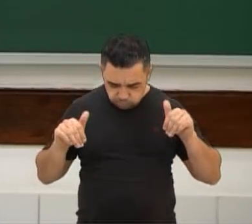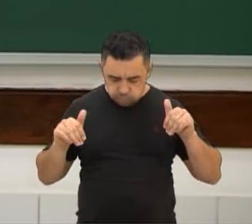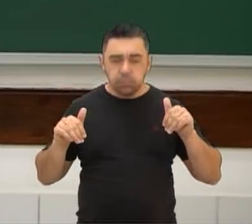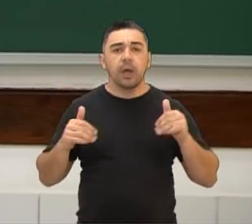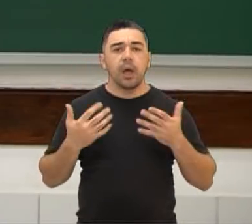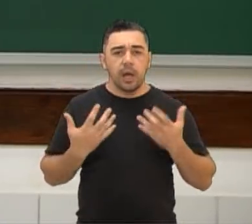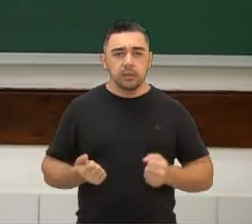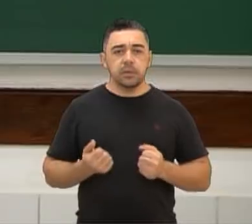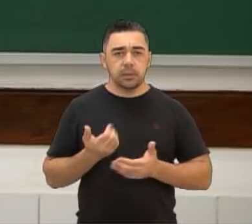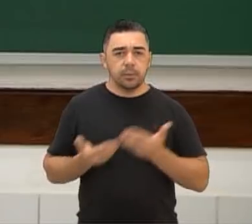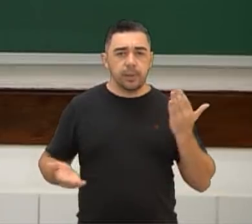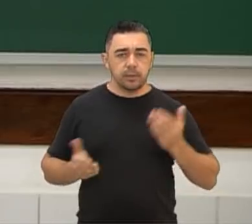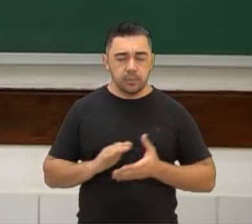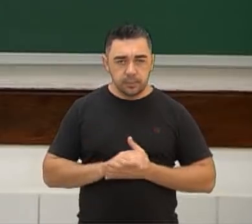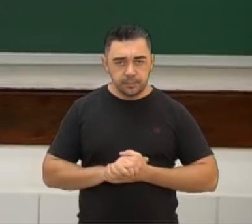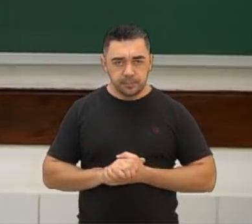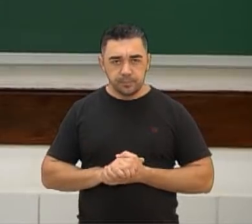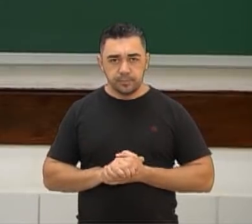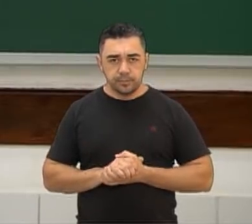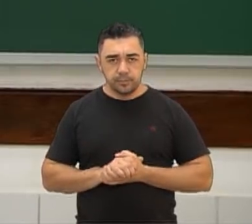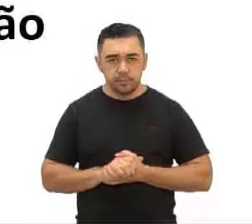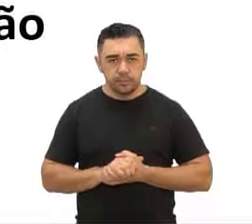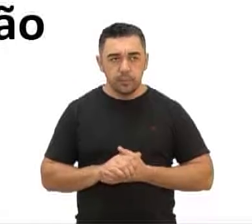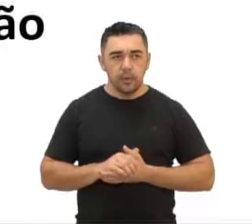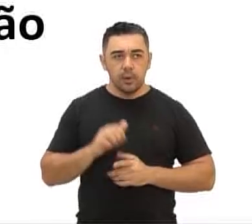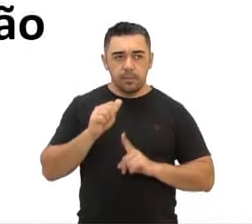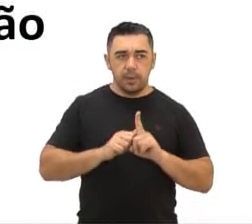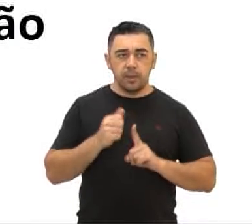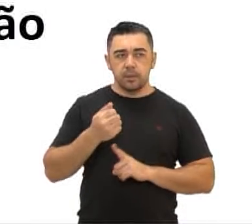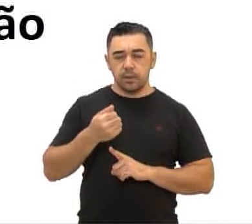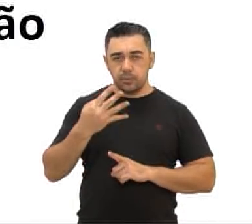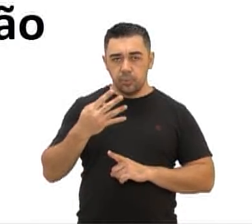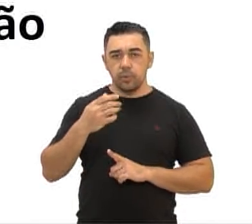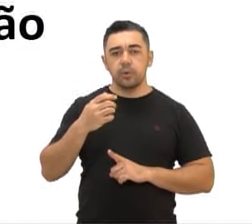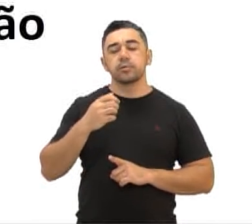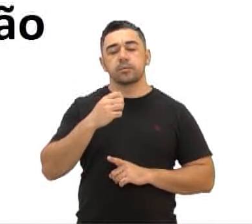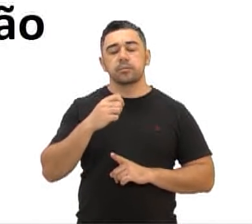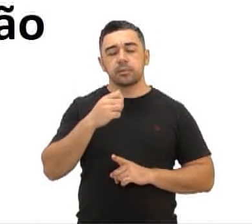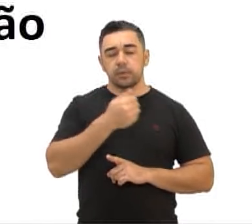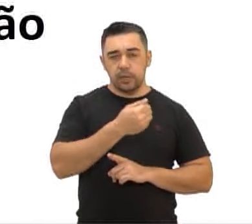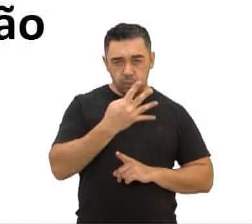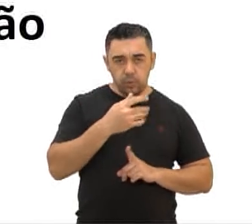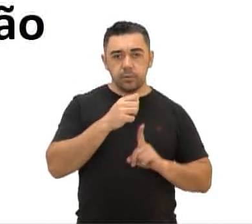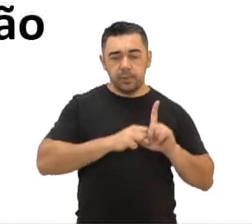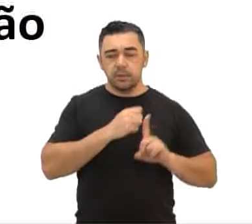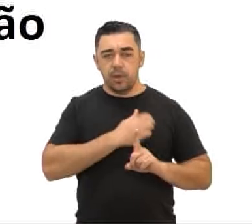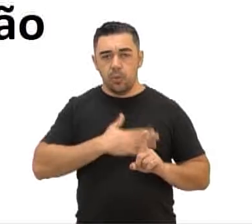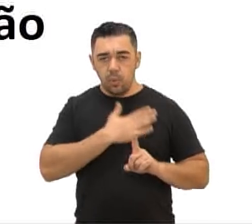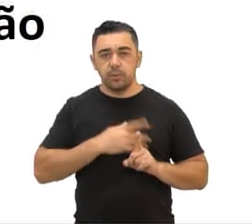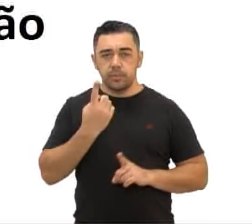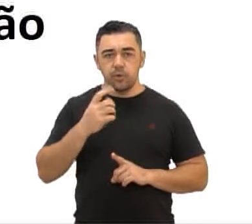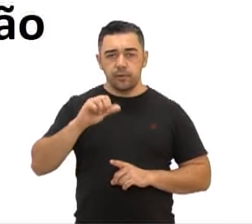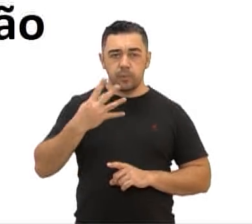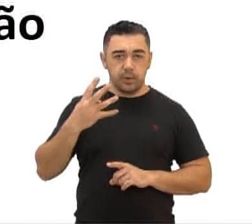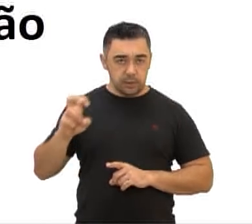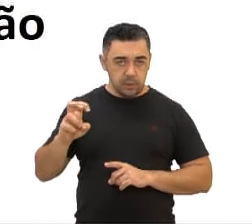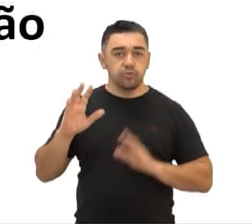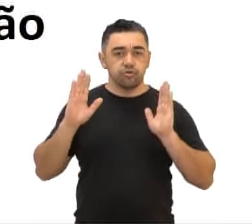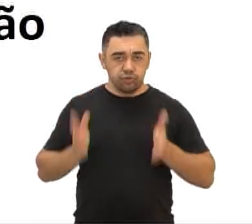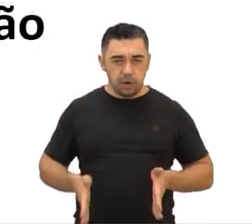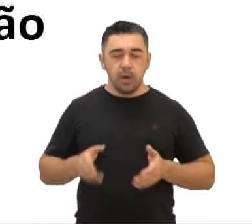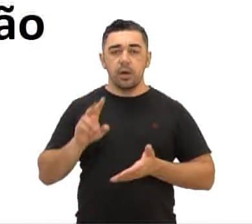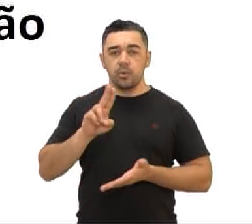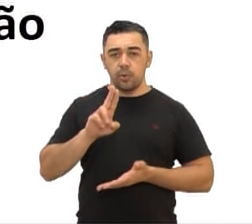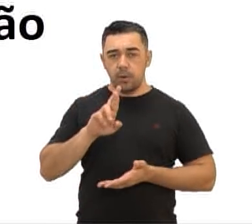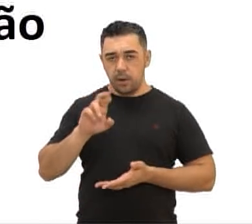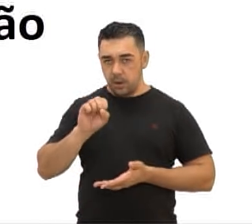rápida. Então, 14 de agosto de 45, com as tropas soviéticas avançando já sobre a